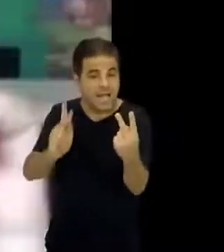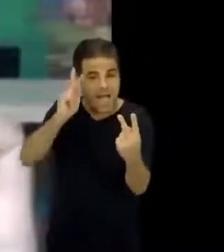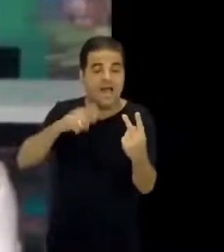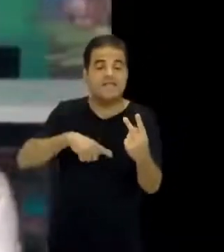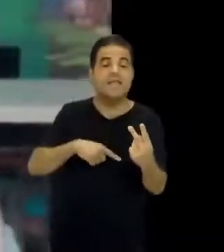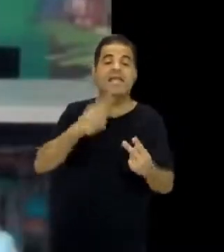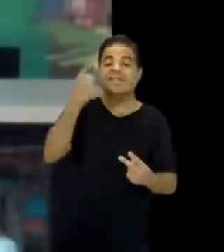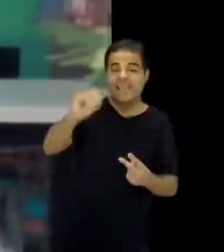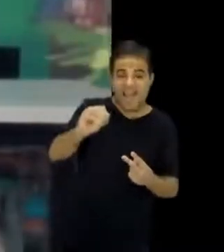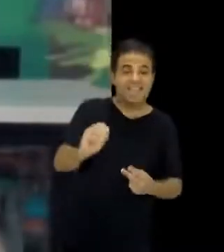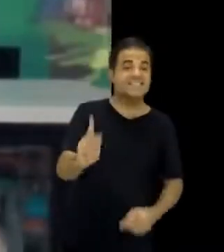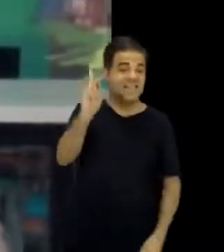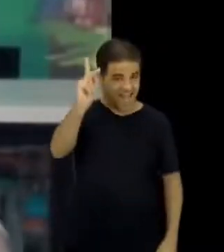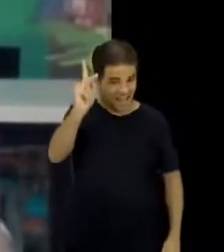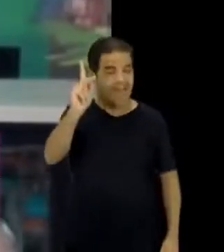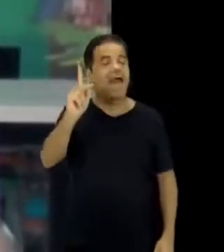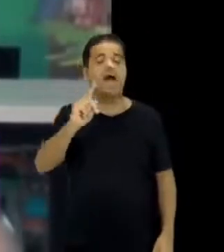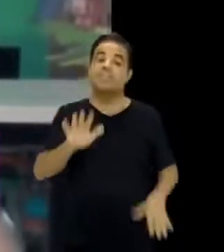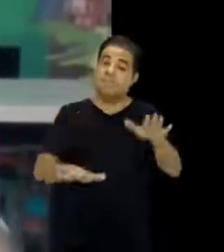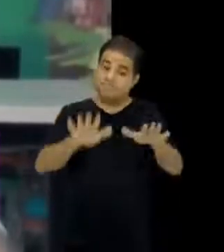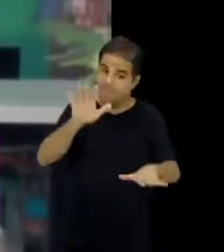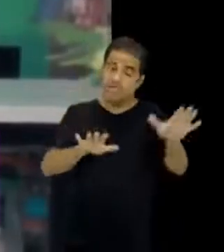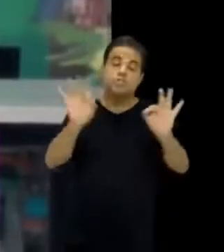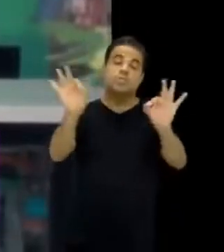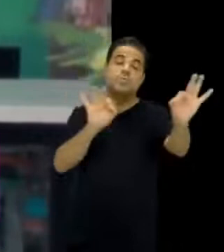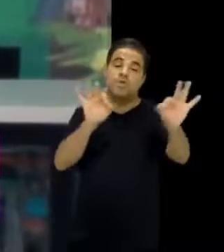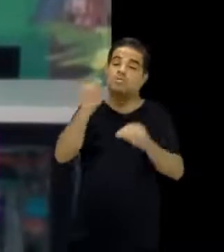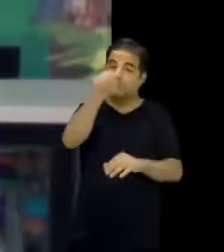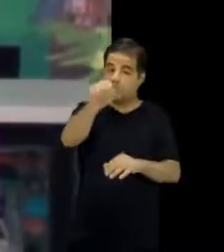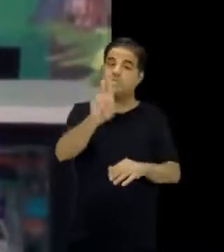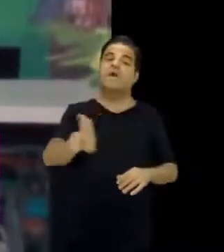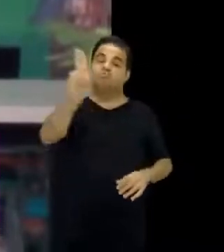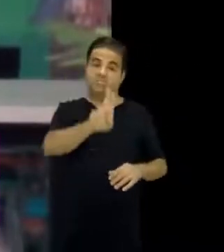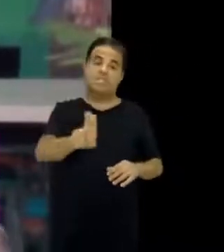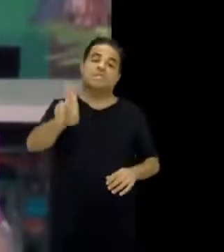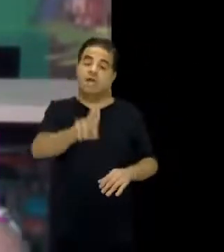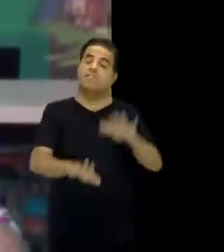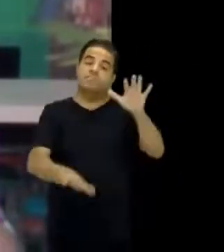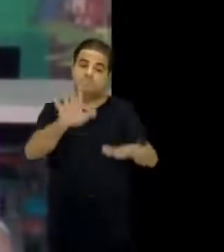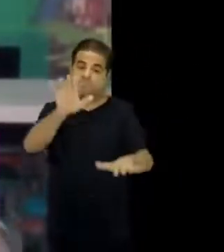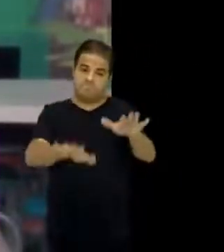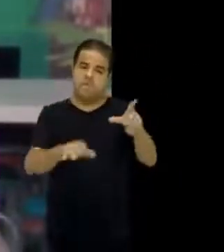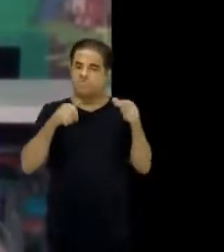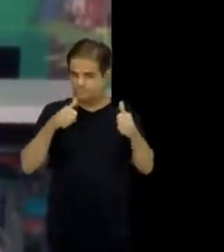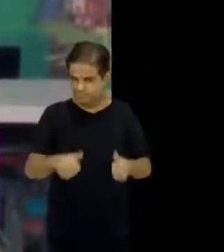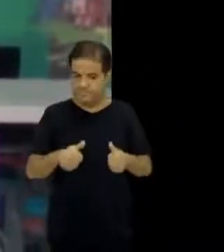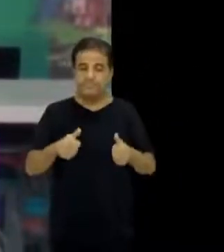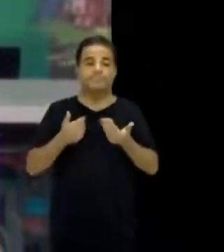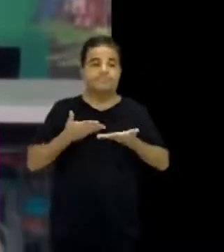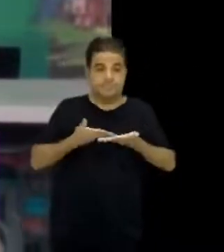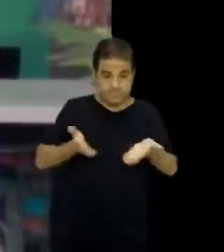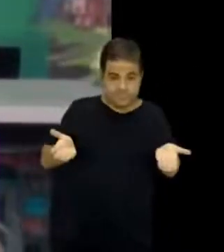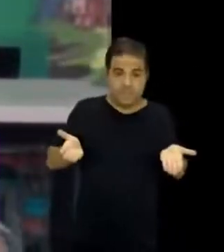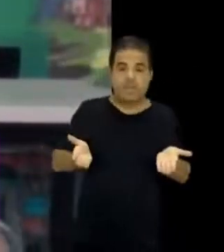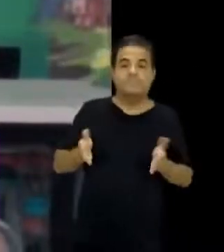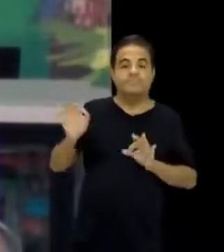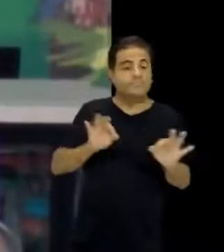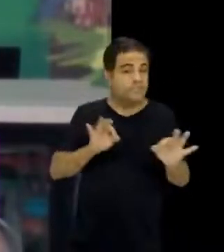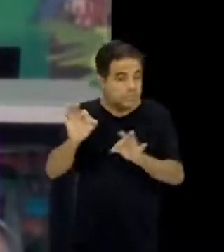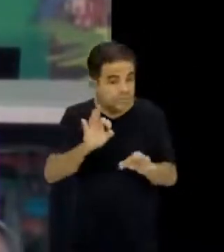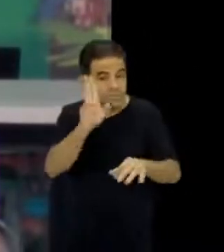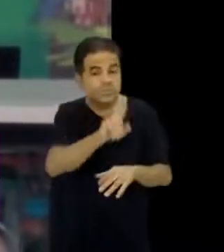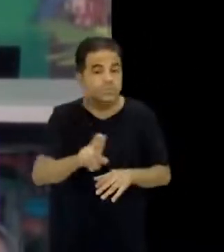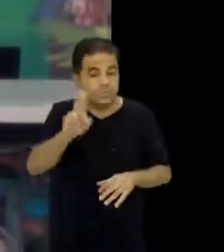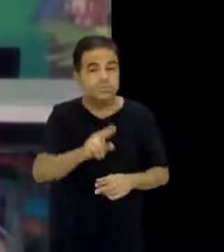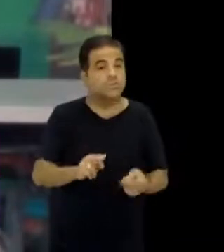também um de 10K, dependendo do projeto que você for utilizar, né? Então, para esse projeto, a gente vai utilizar